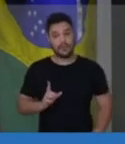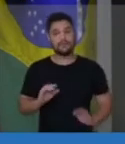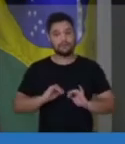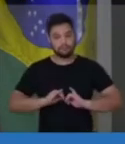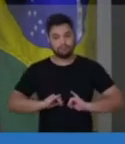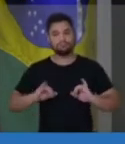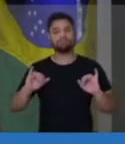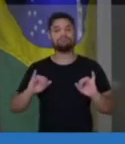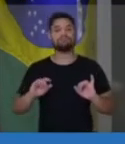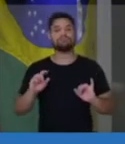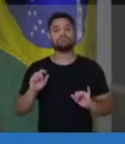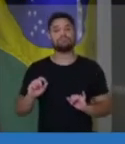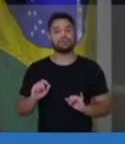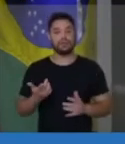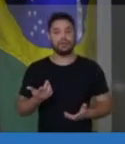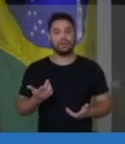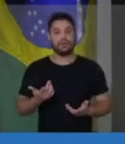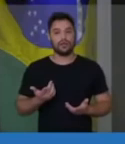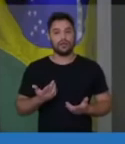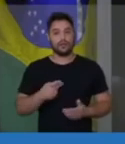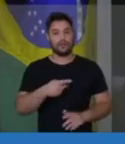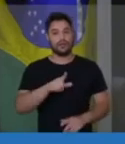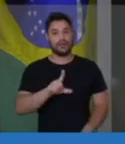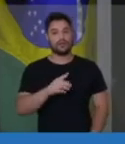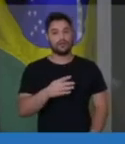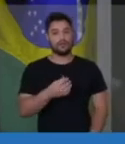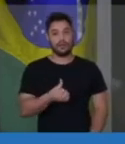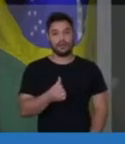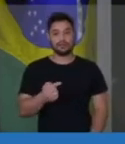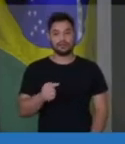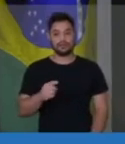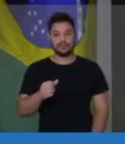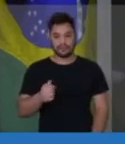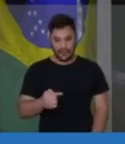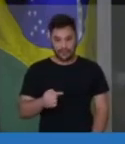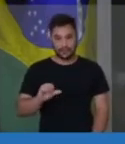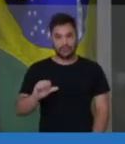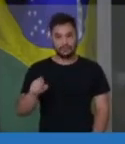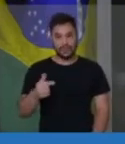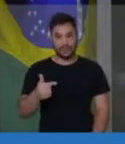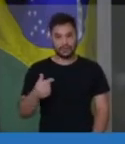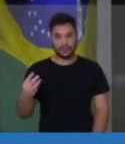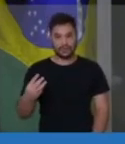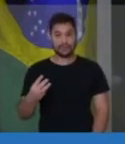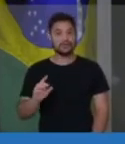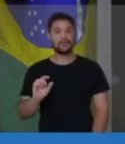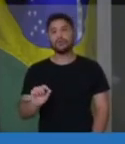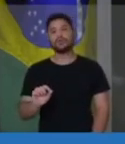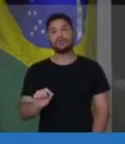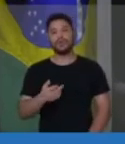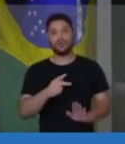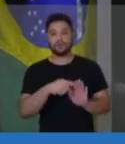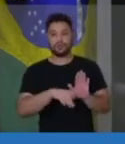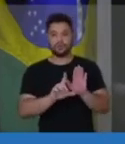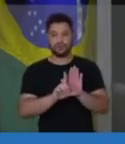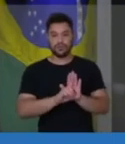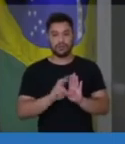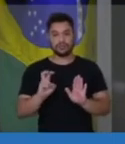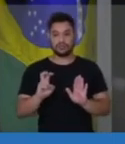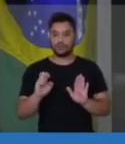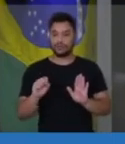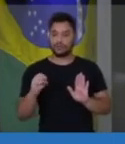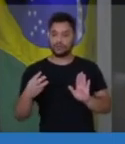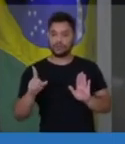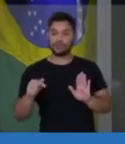declaração prejudicialidade do PL 6579 de 2013, o que implicou na adoção do projeto de lei 583